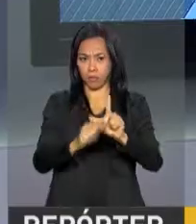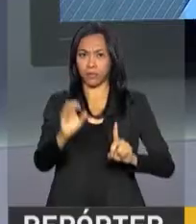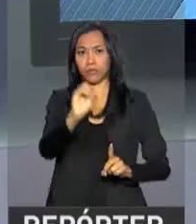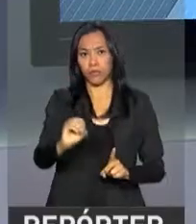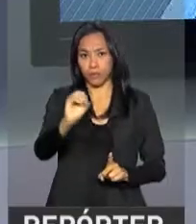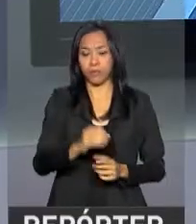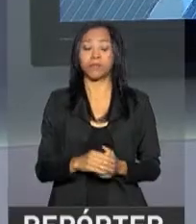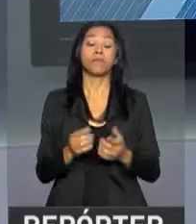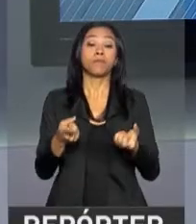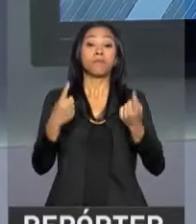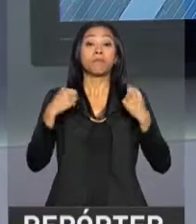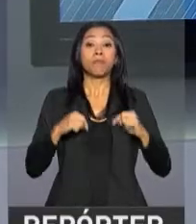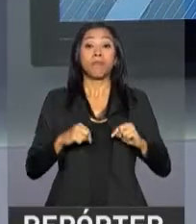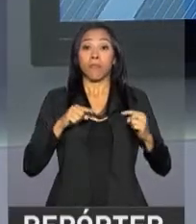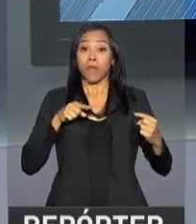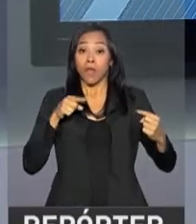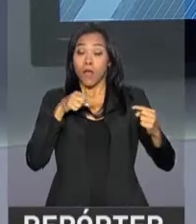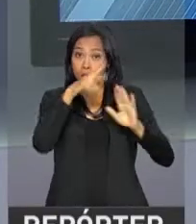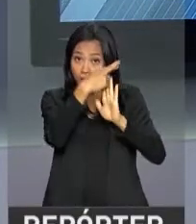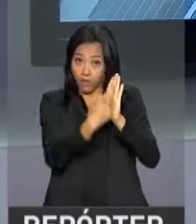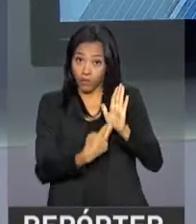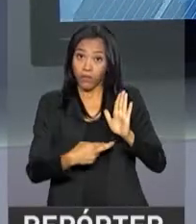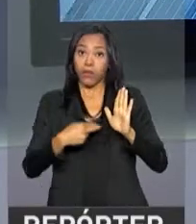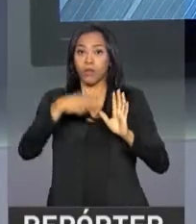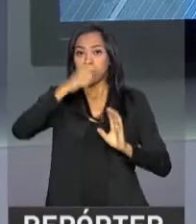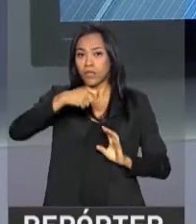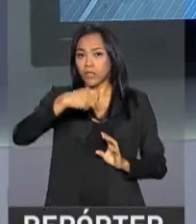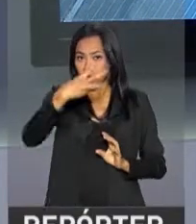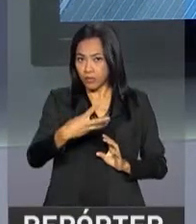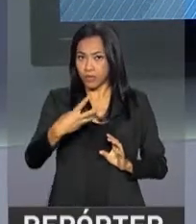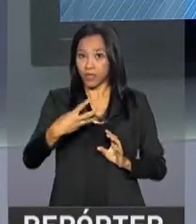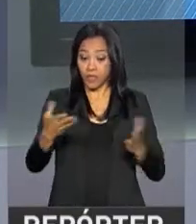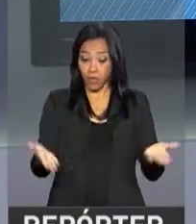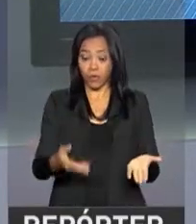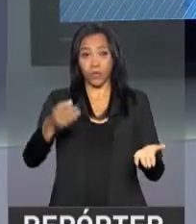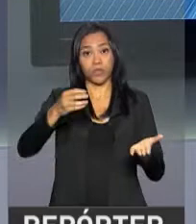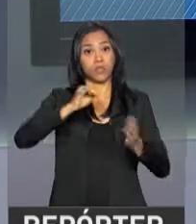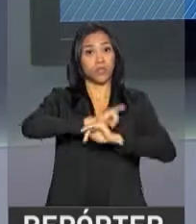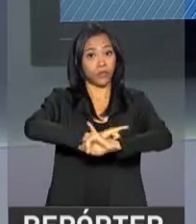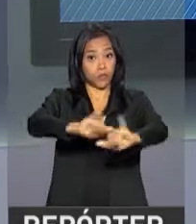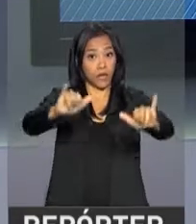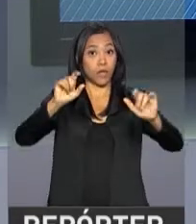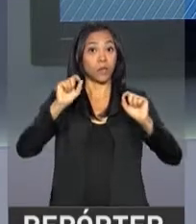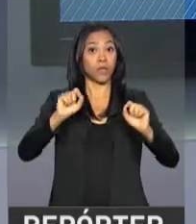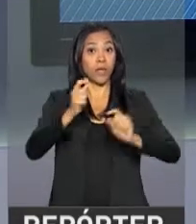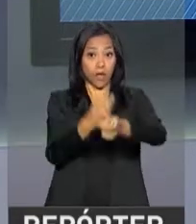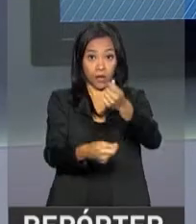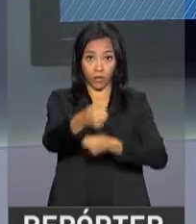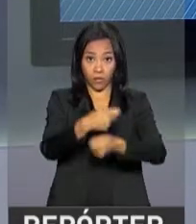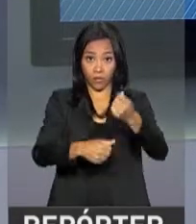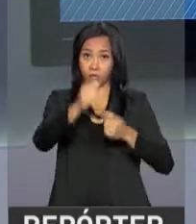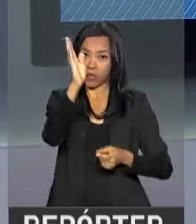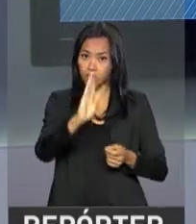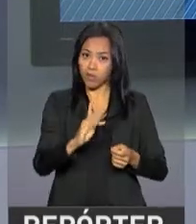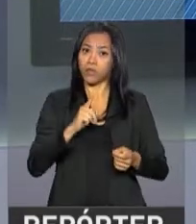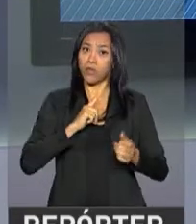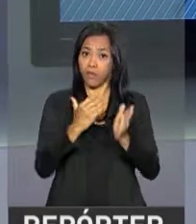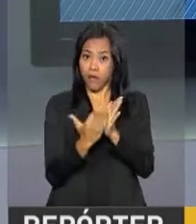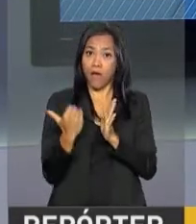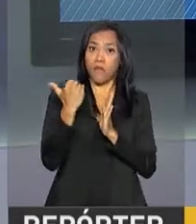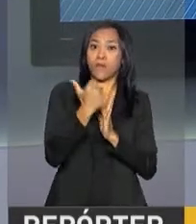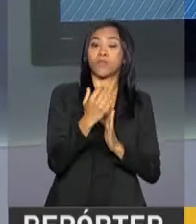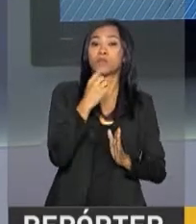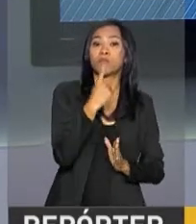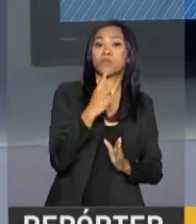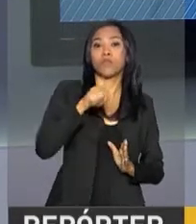de acordo com o relatório trimestral divulgado nesta segunda feira a previsão é que a economia do brasil tem avançado 1,1